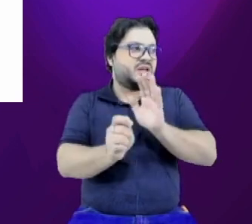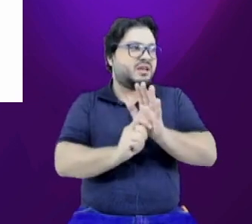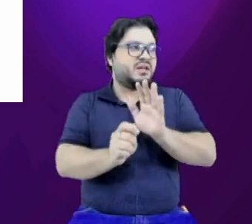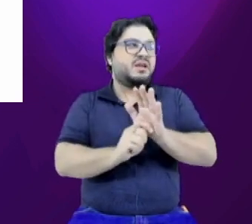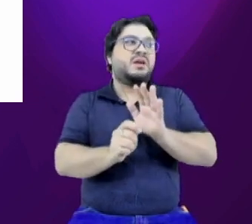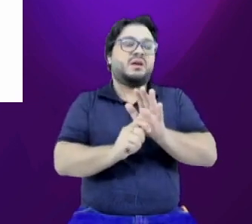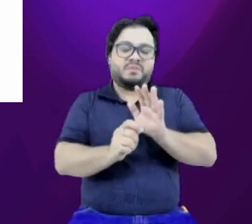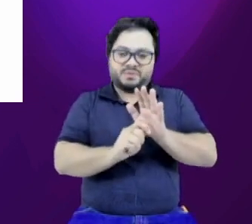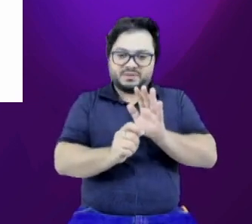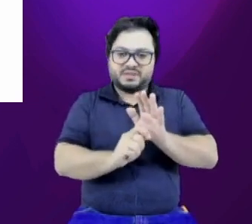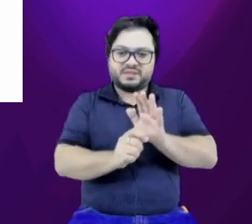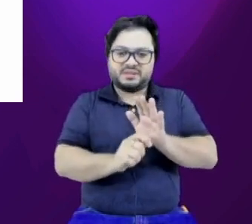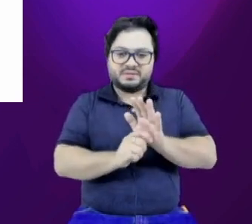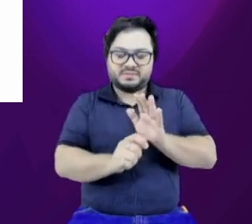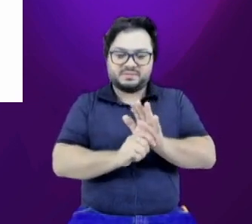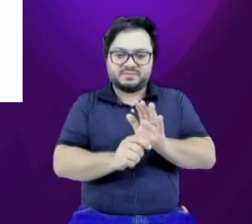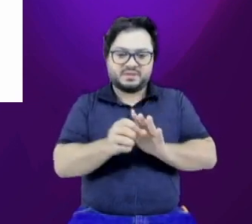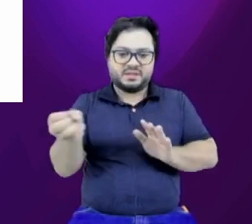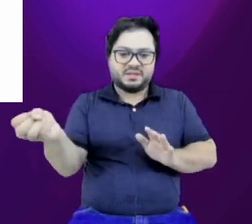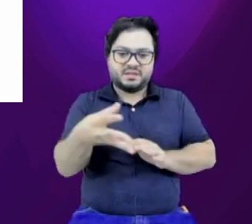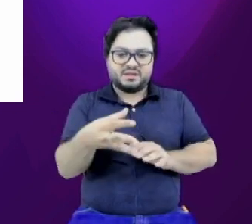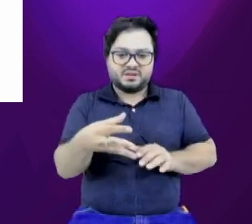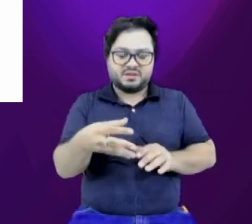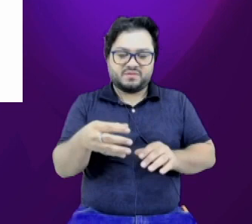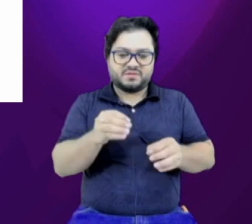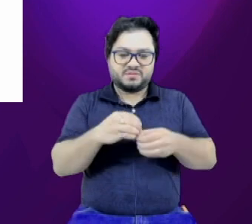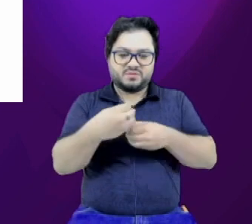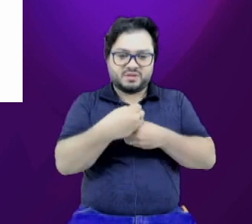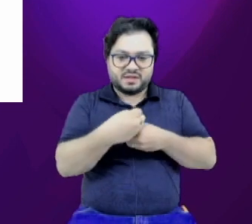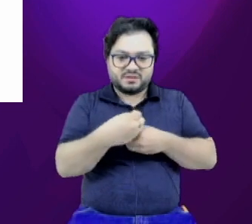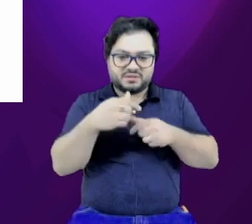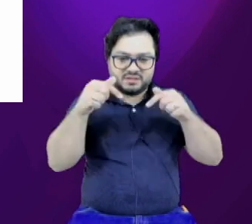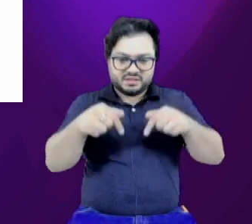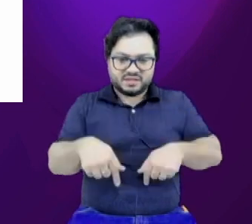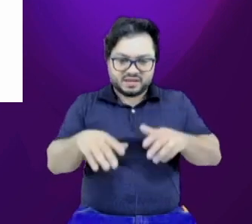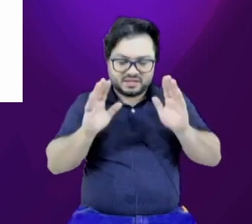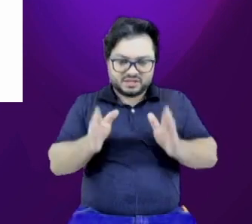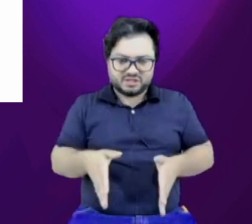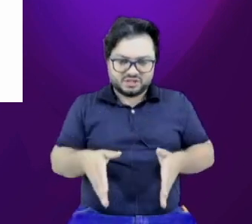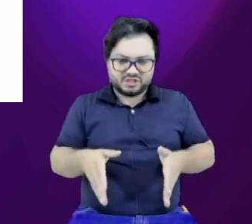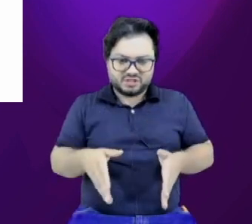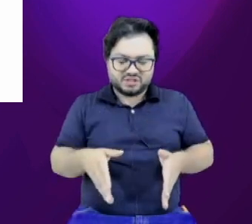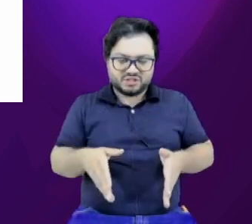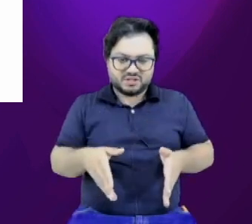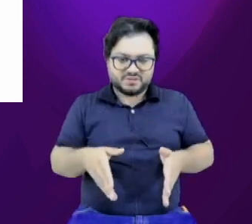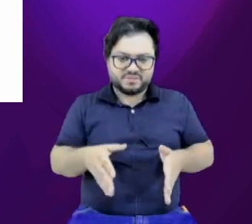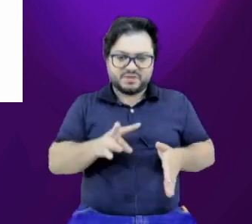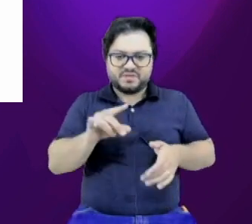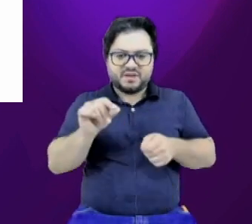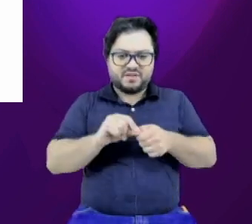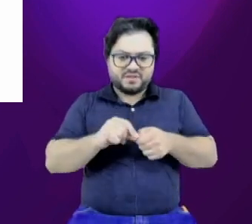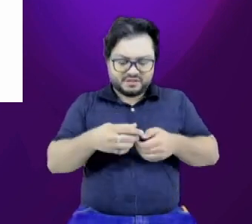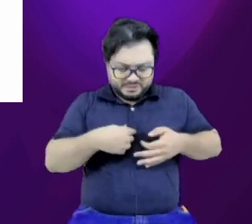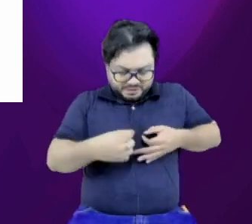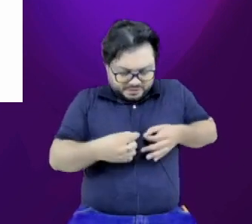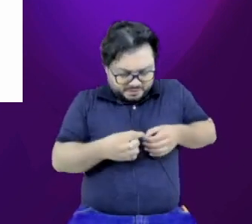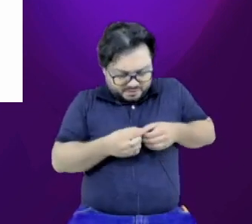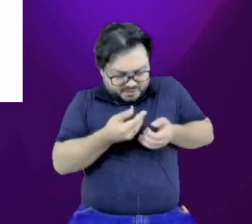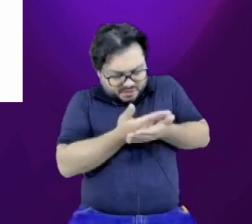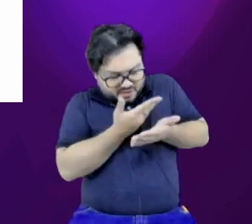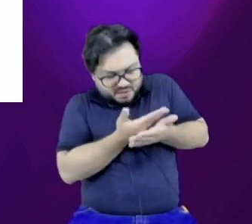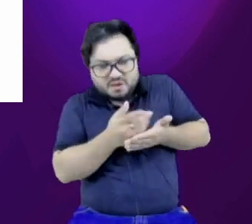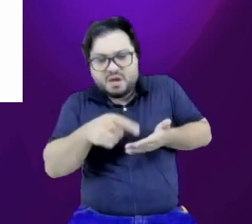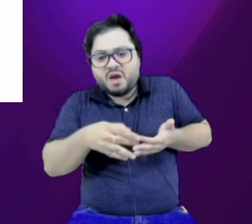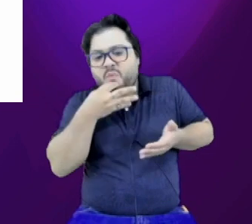sendo a ação dessas novas moléculas, e aqui ele já... E toda vez que você vai fazer a biópsia, é um palpite de qual